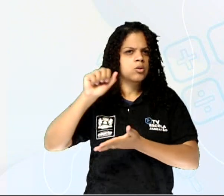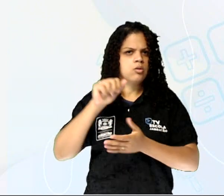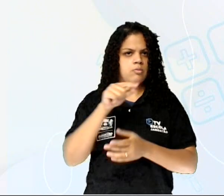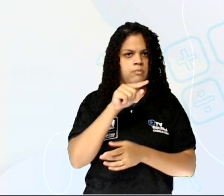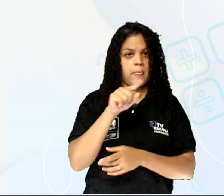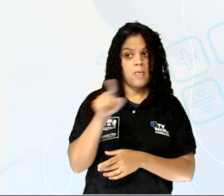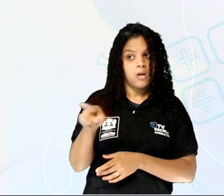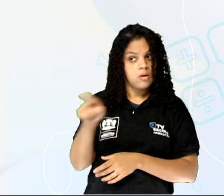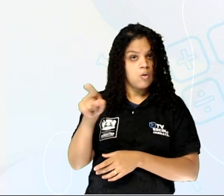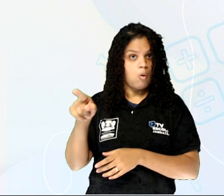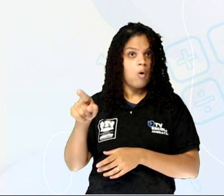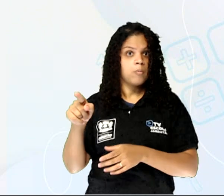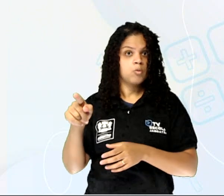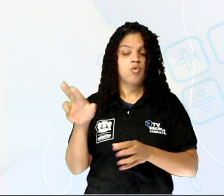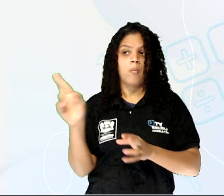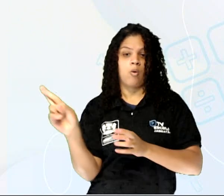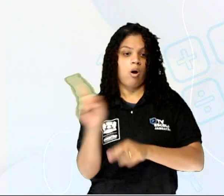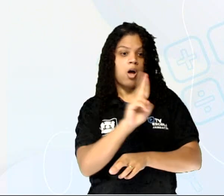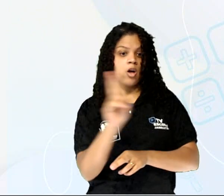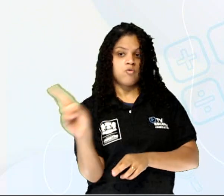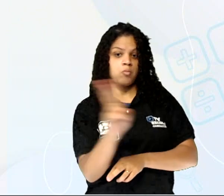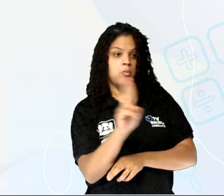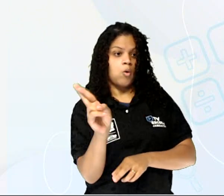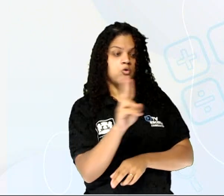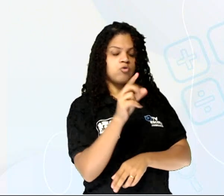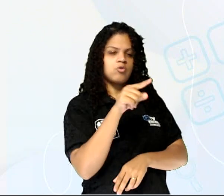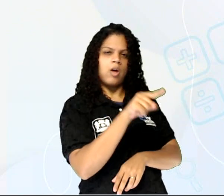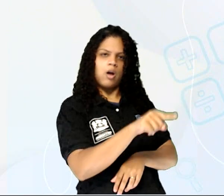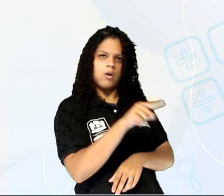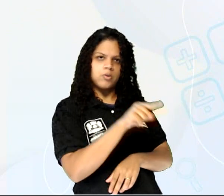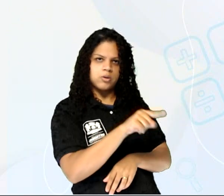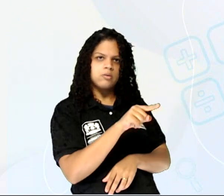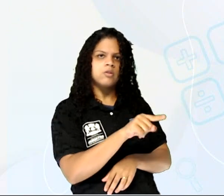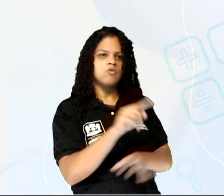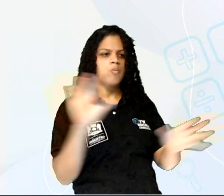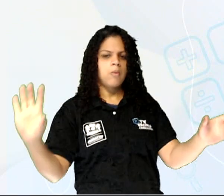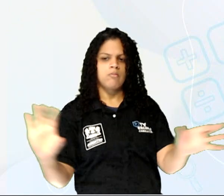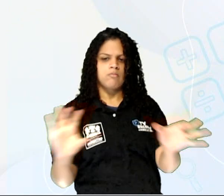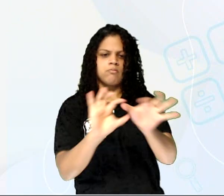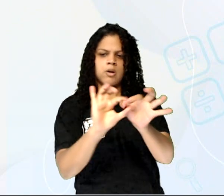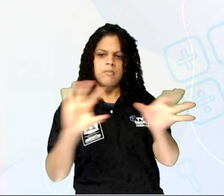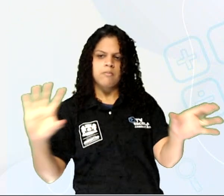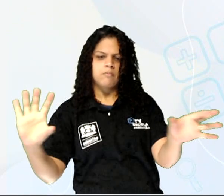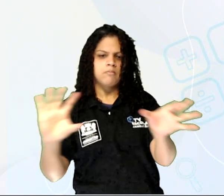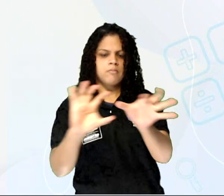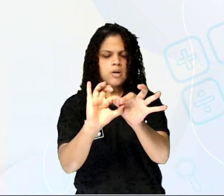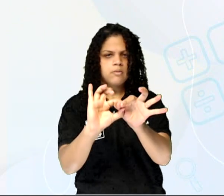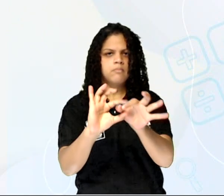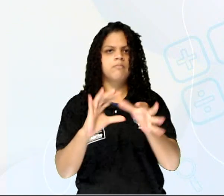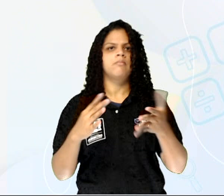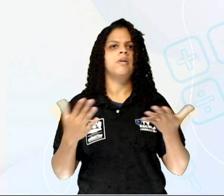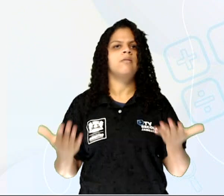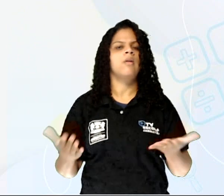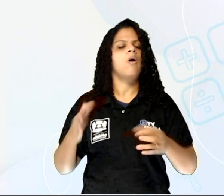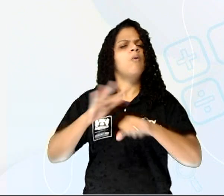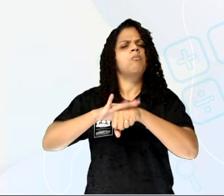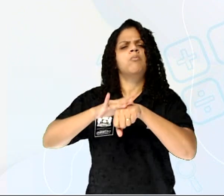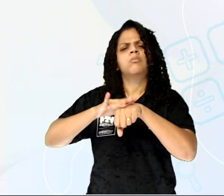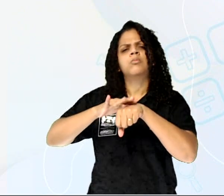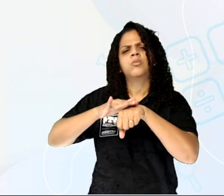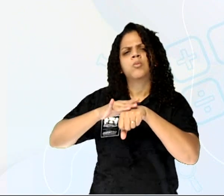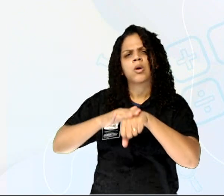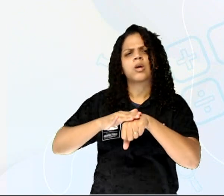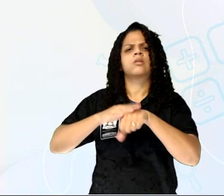aos antígenos com os quais se entra em contato, certo? Então, uma doença,